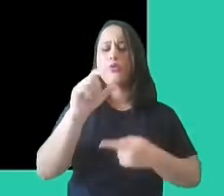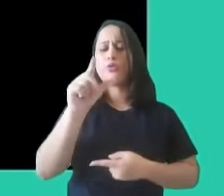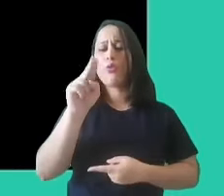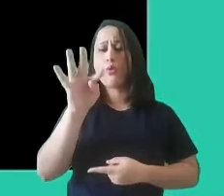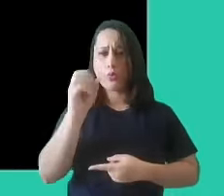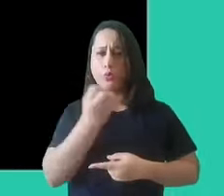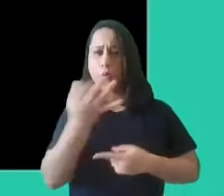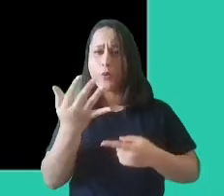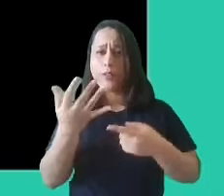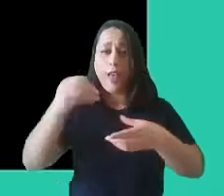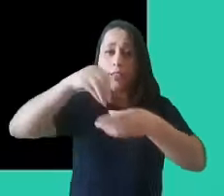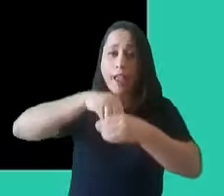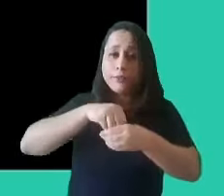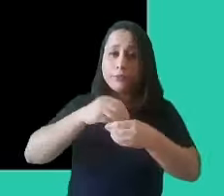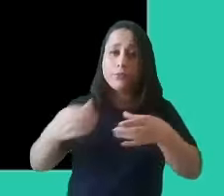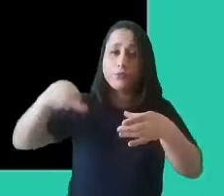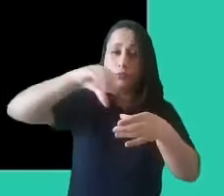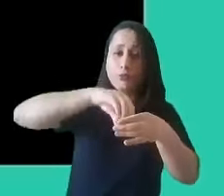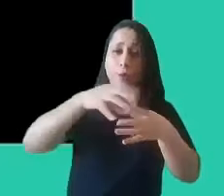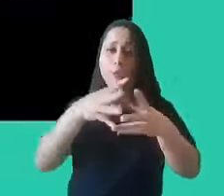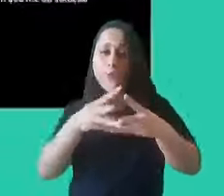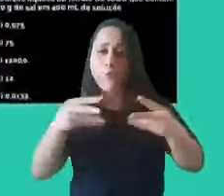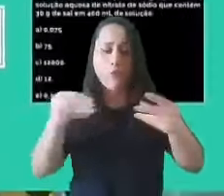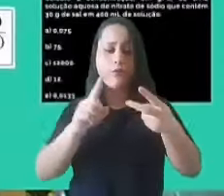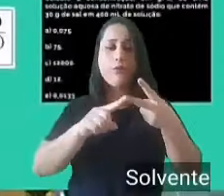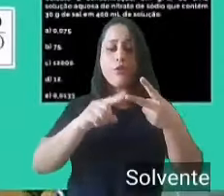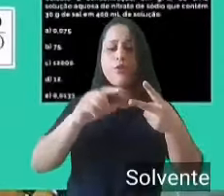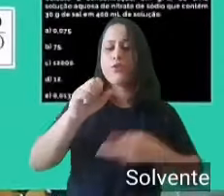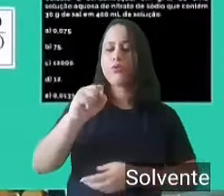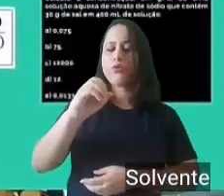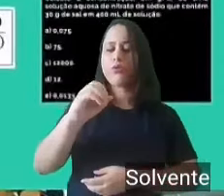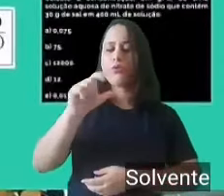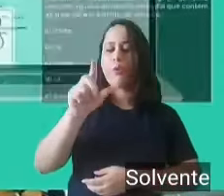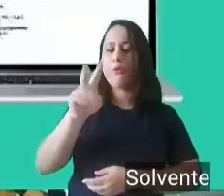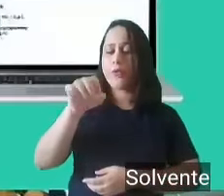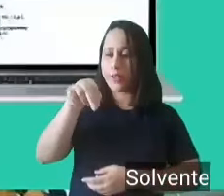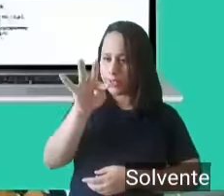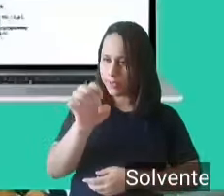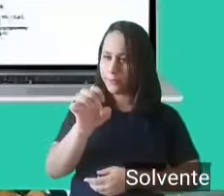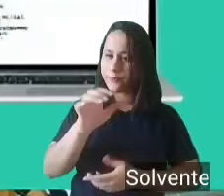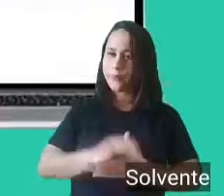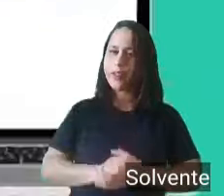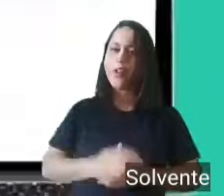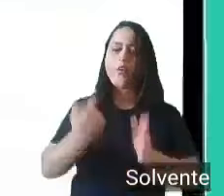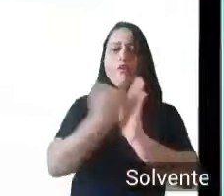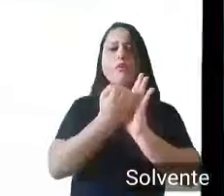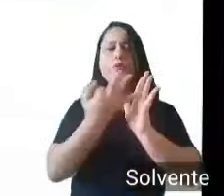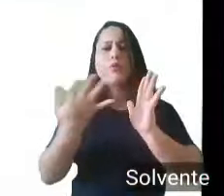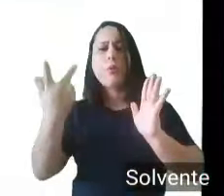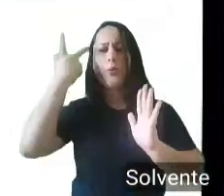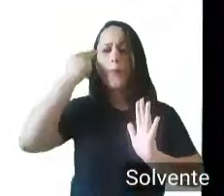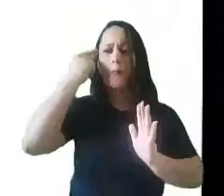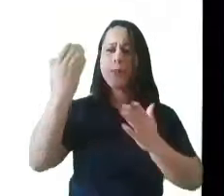em 400 ml de água. Então, como a gente pode proceder esse cálculo?